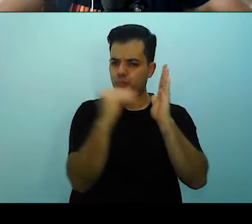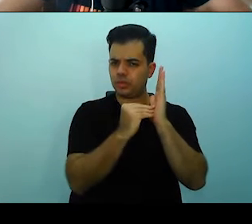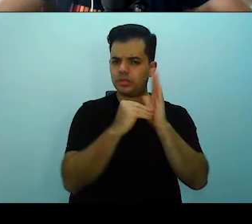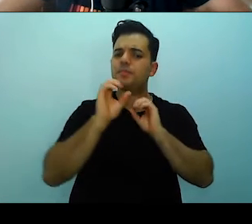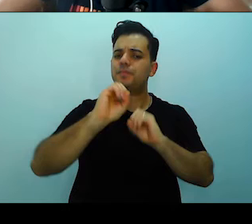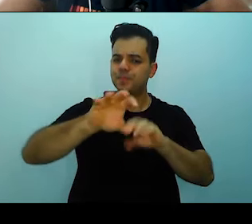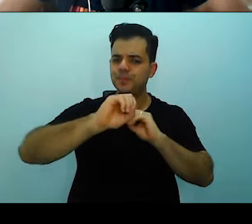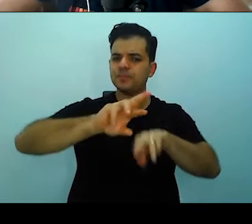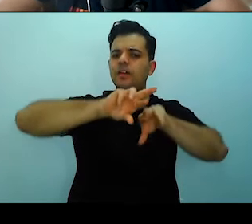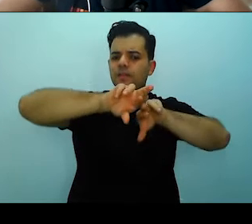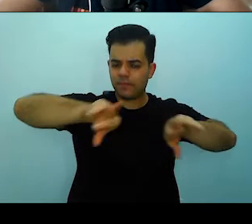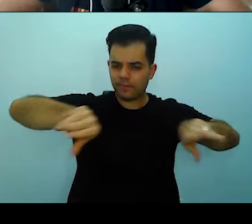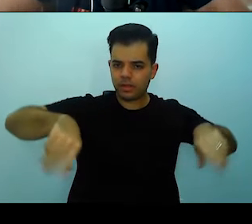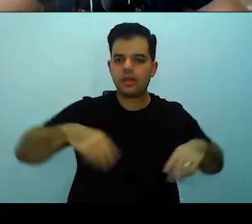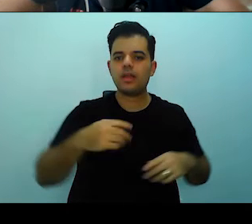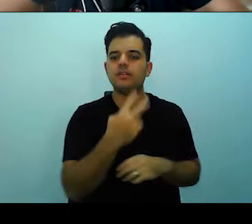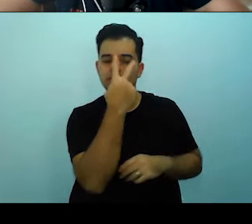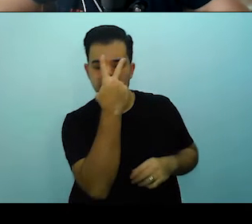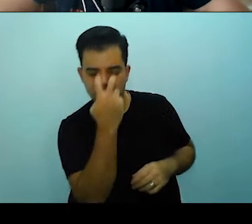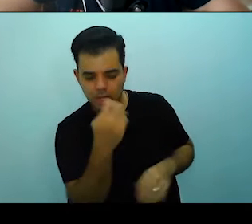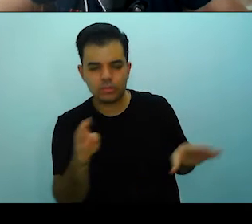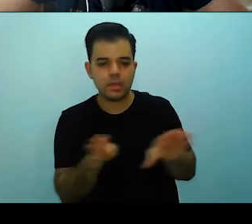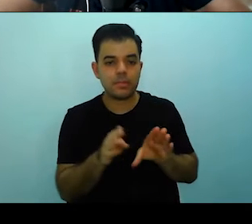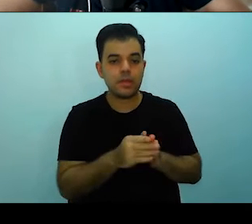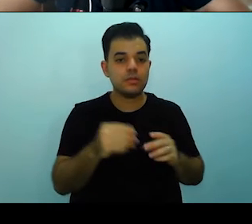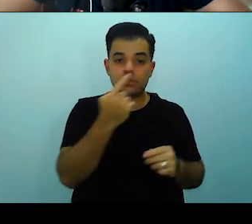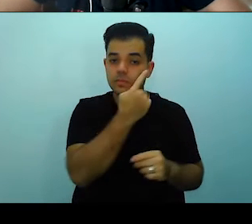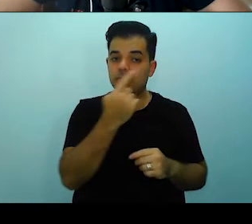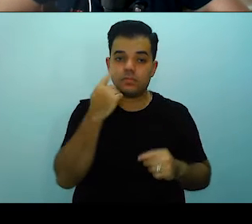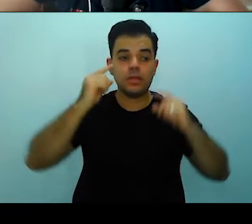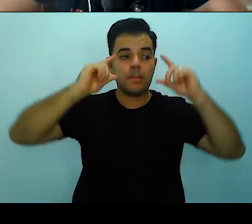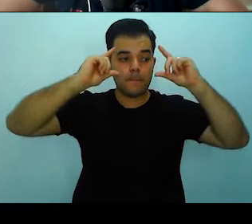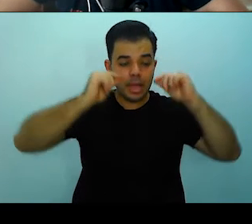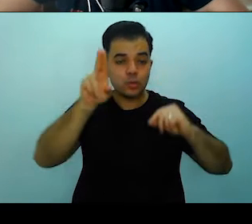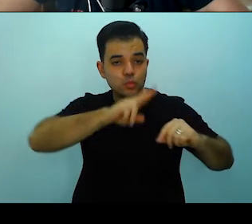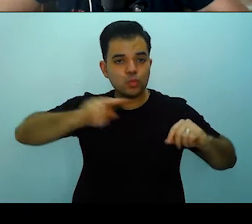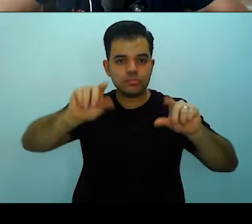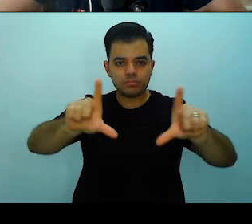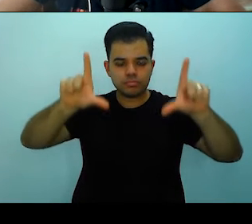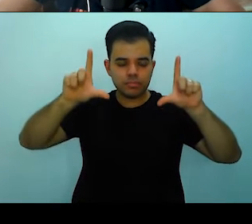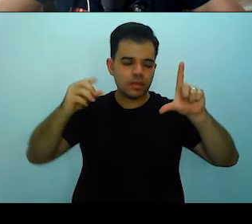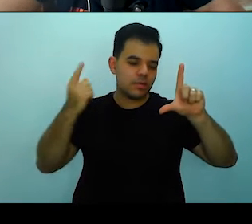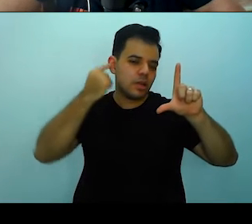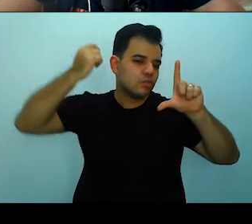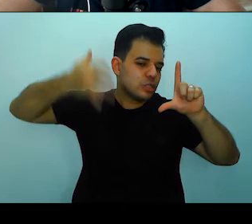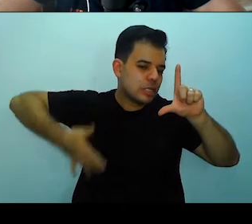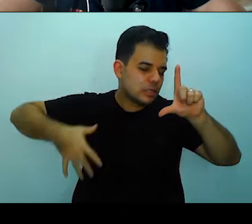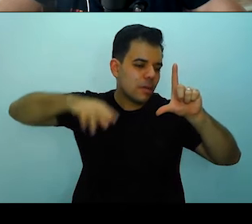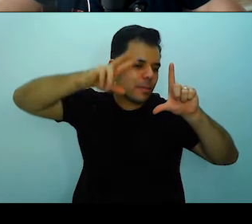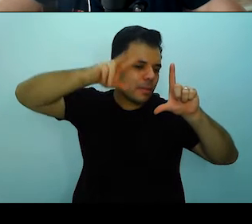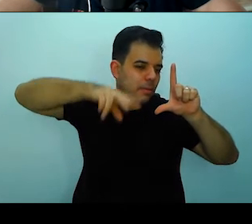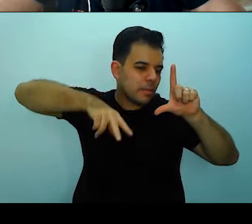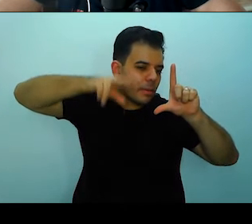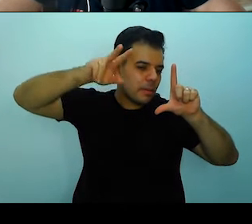o público que eu foco, são as pessoas cegas e as pessoas com baixa visão, usuárias de leitor de telas. Passa, por favor, Gabs.